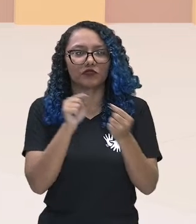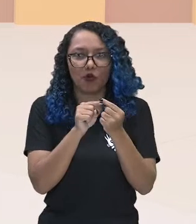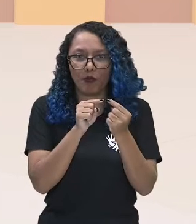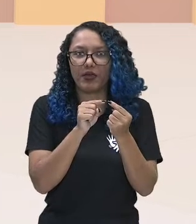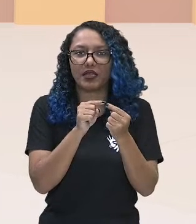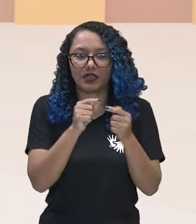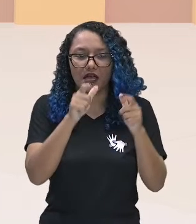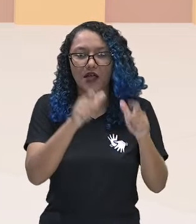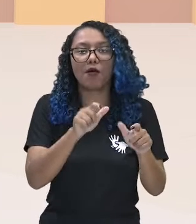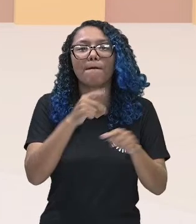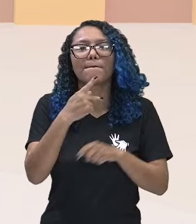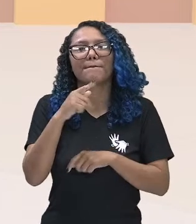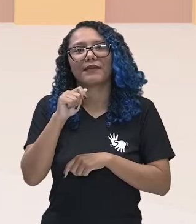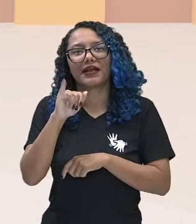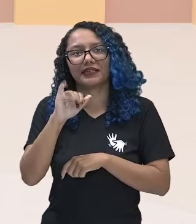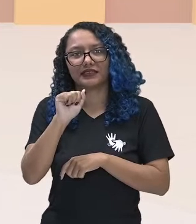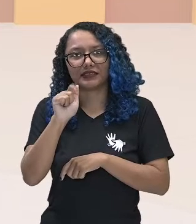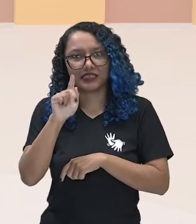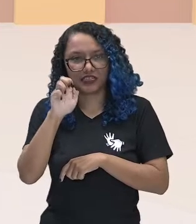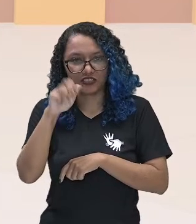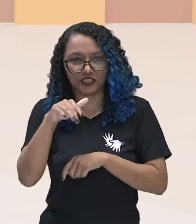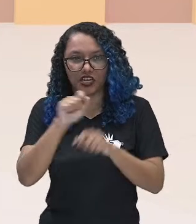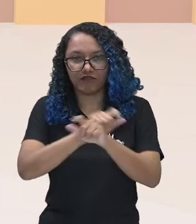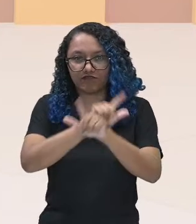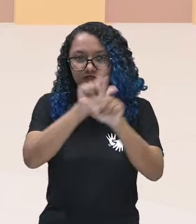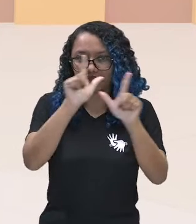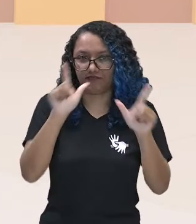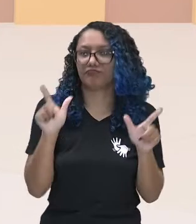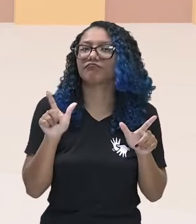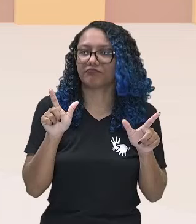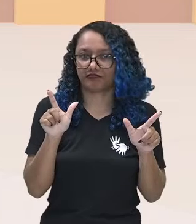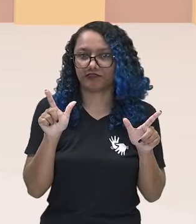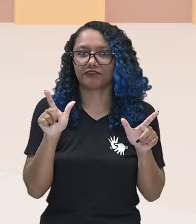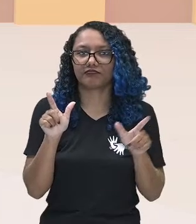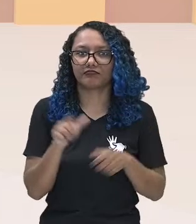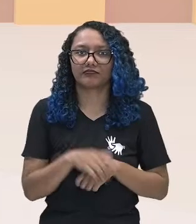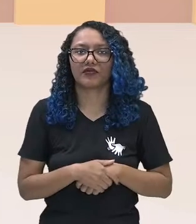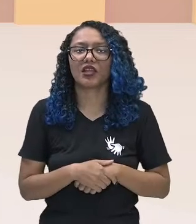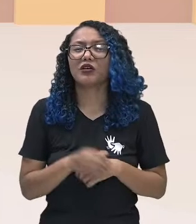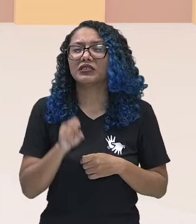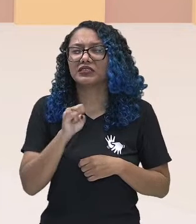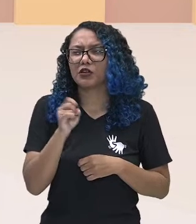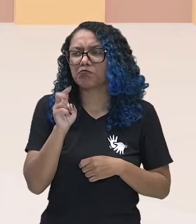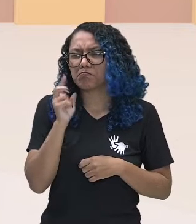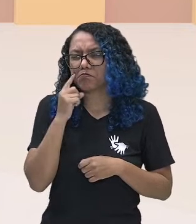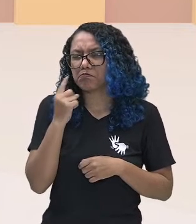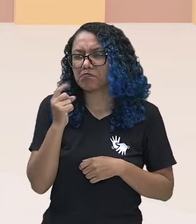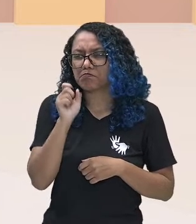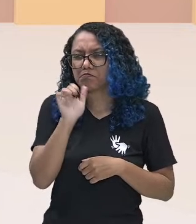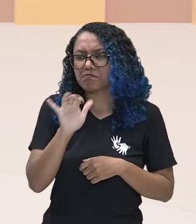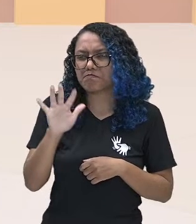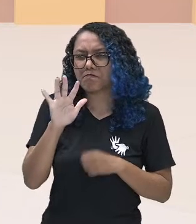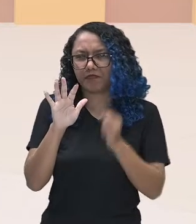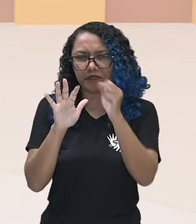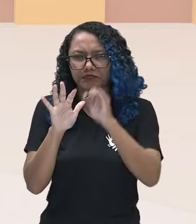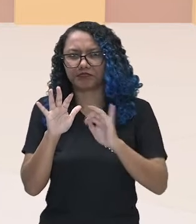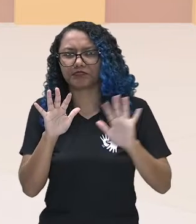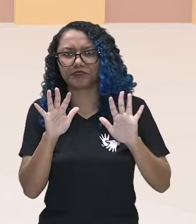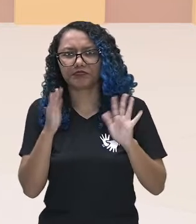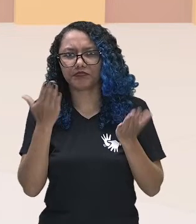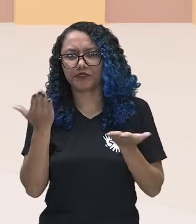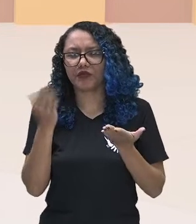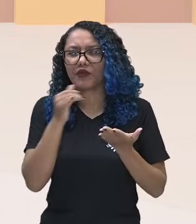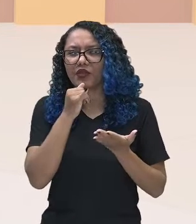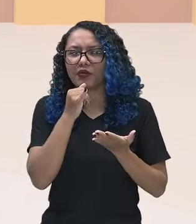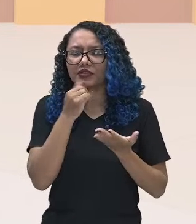observa essas duas imagens, eu posso descrever essa paisagem, aí eu tenho um rio, eu